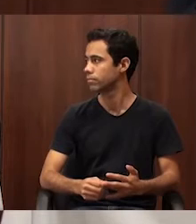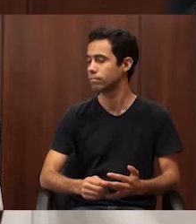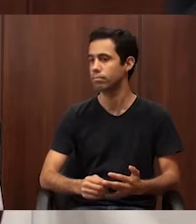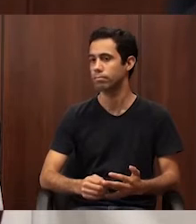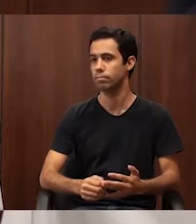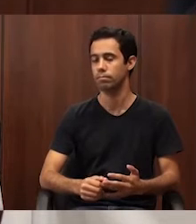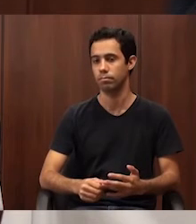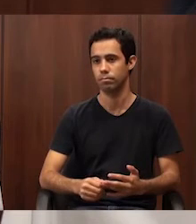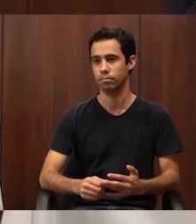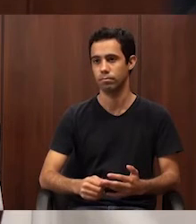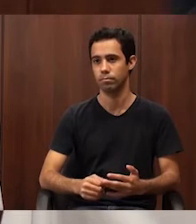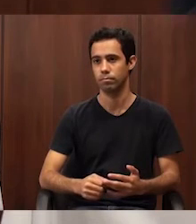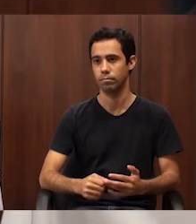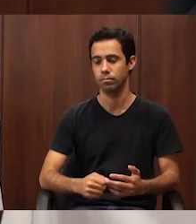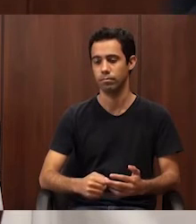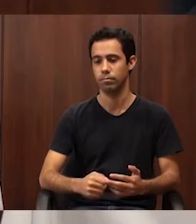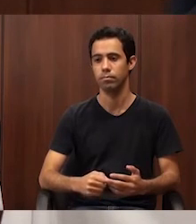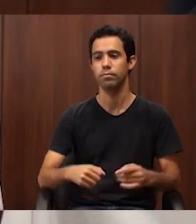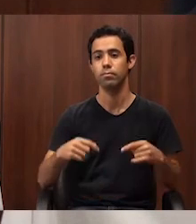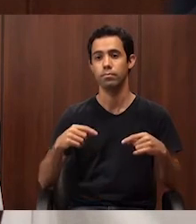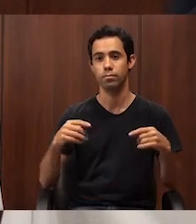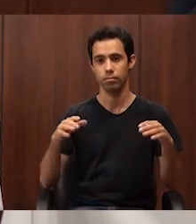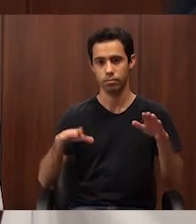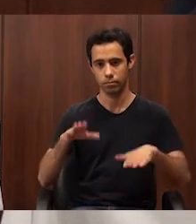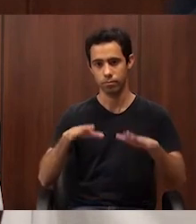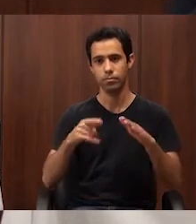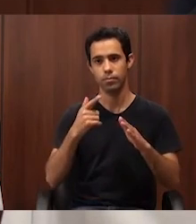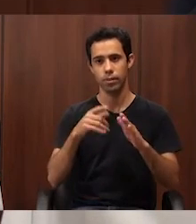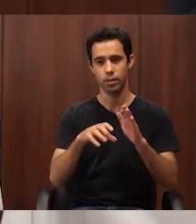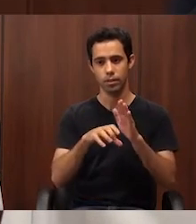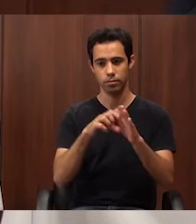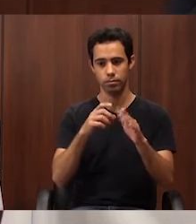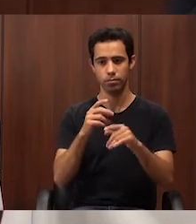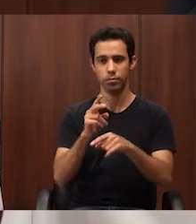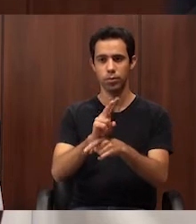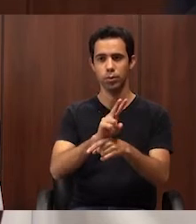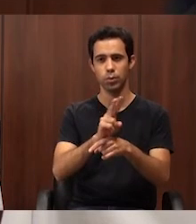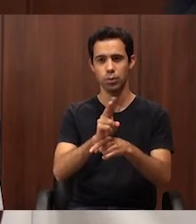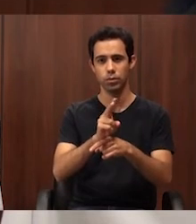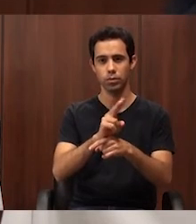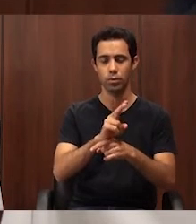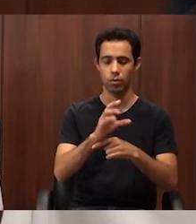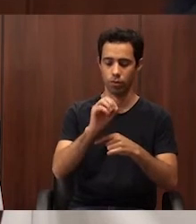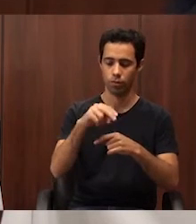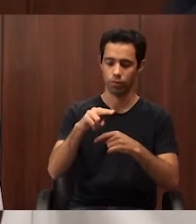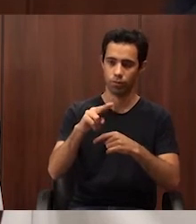Com relação à questão da fiscalização dos convênios,